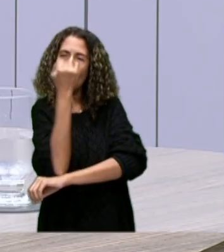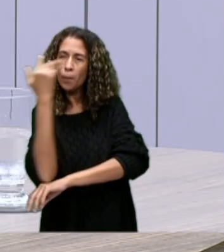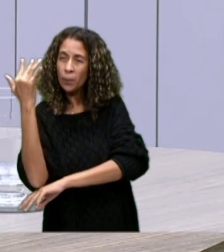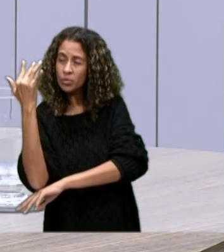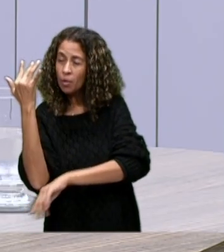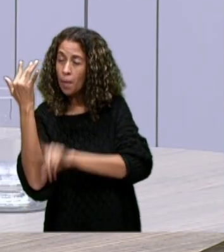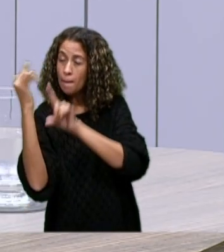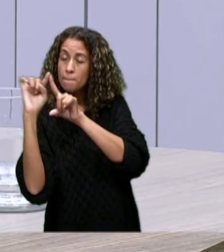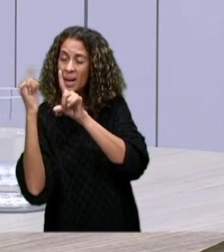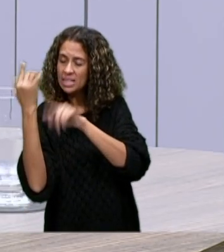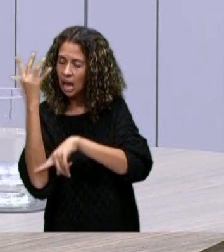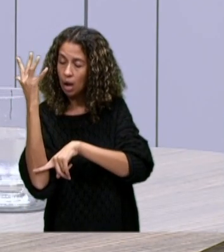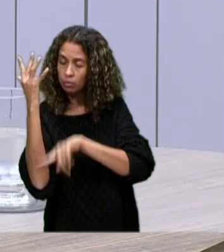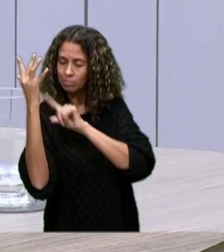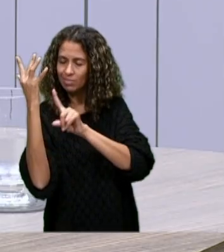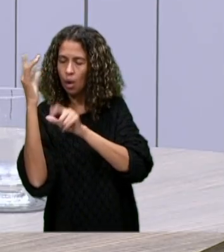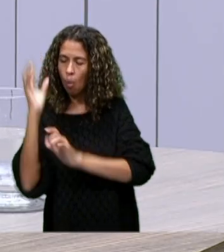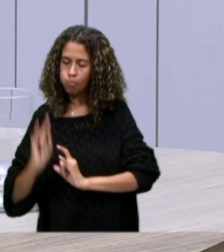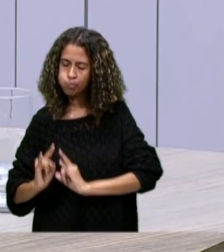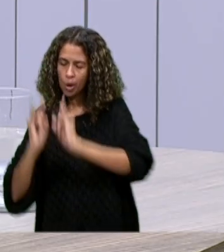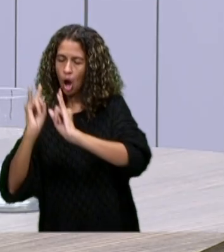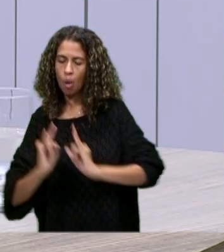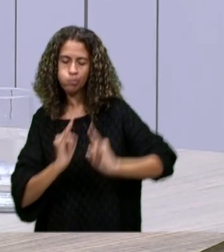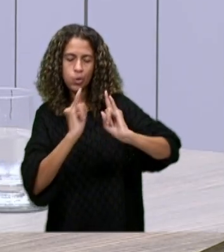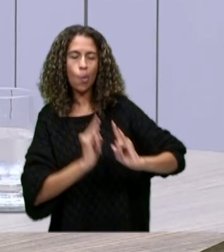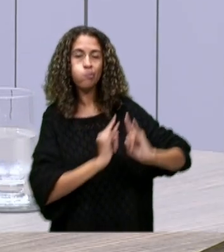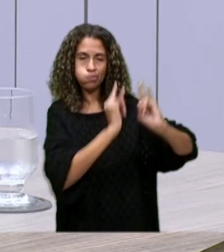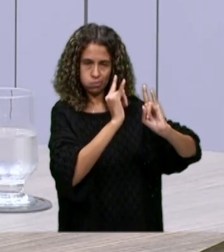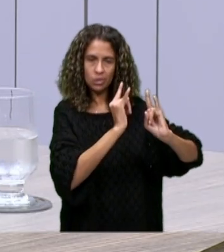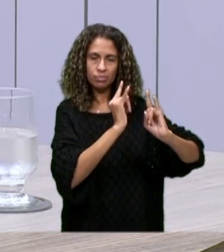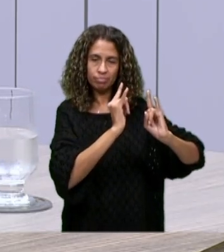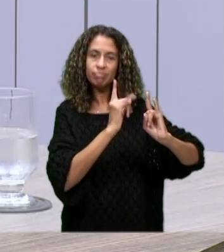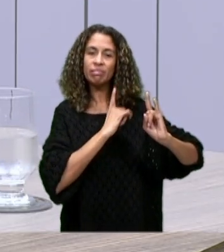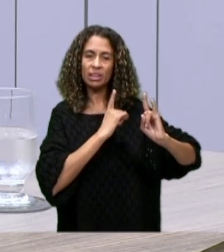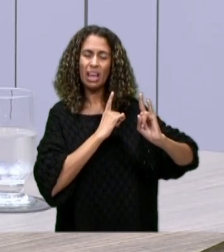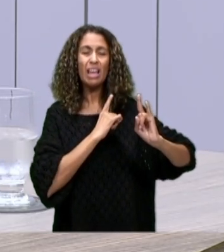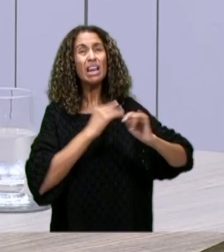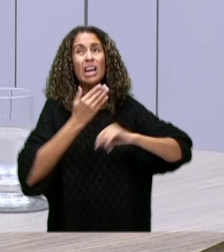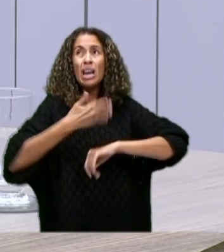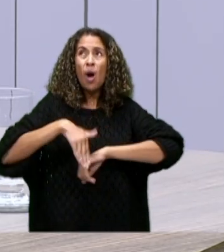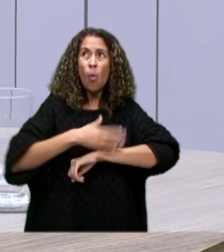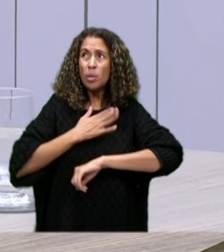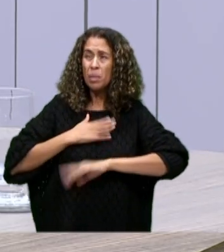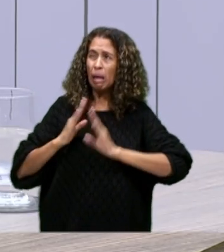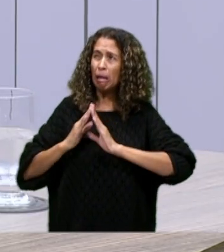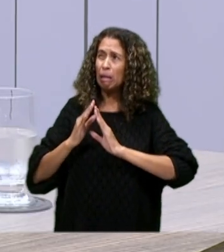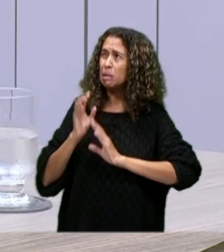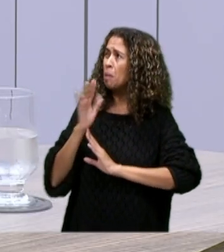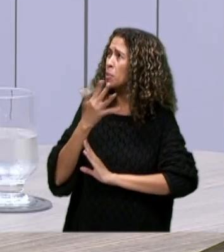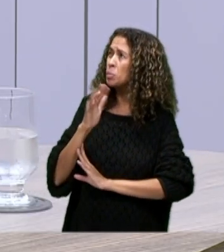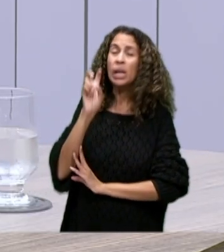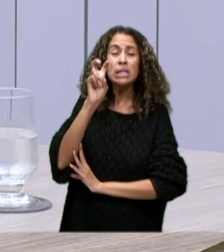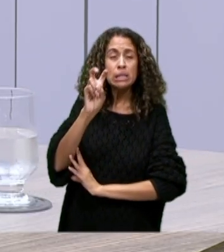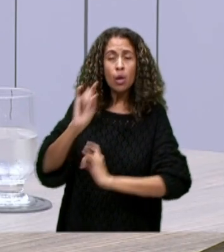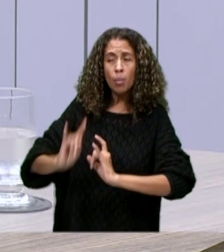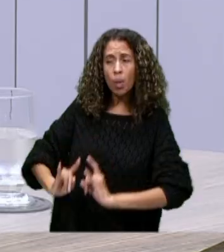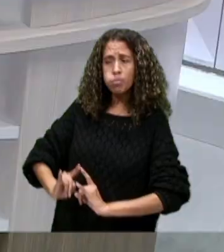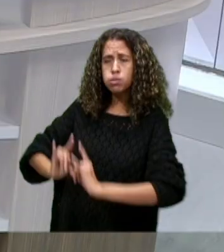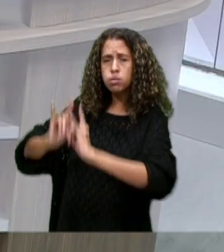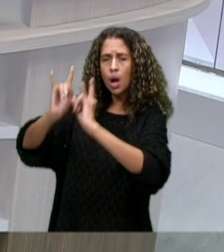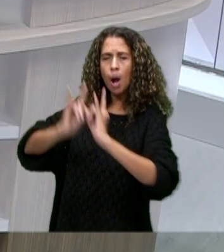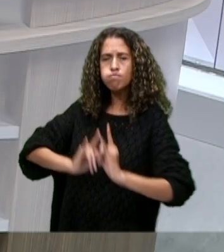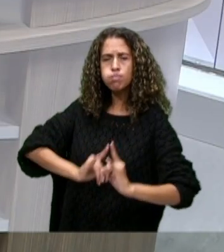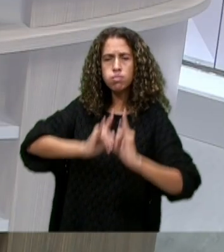prédio. Na minha rua tem 3, 4 sendo construídos, 5 sendo construídos, só na minha rua, acho. Fora as ruas do lado ali.